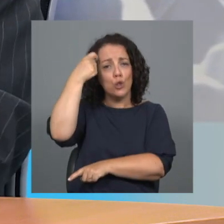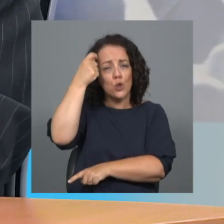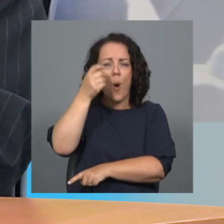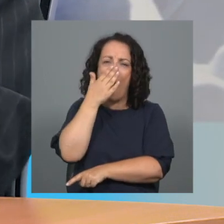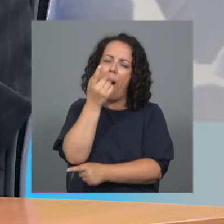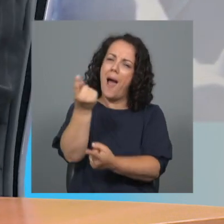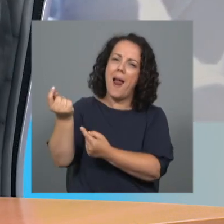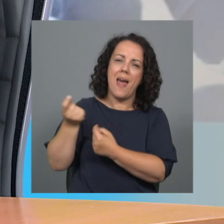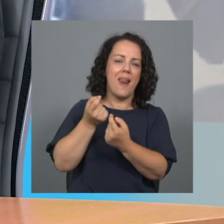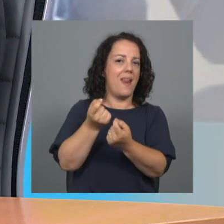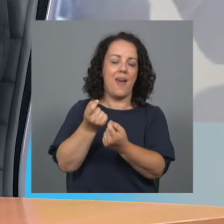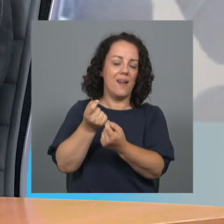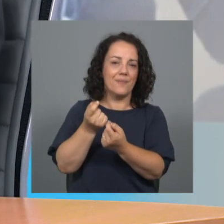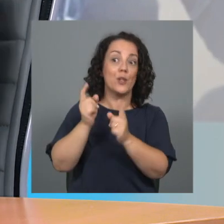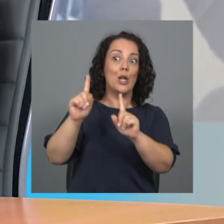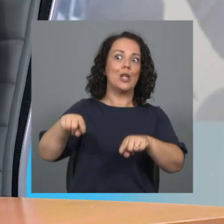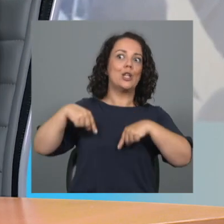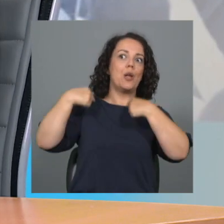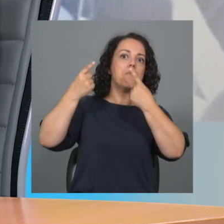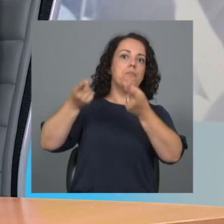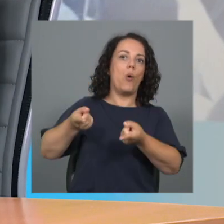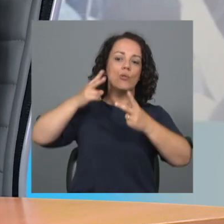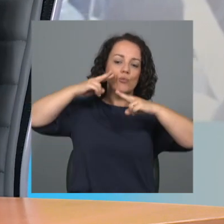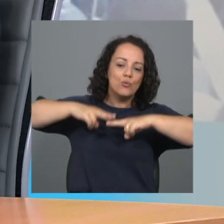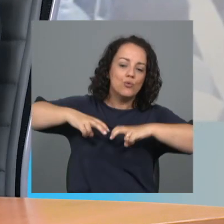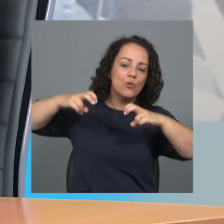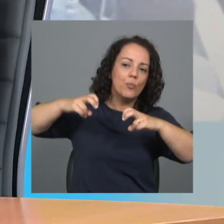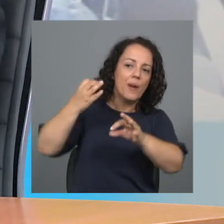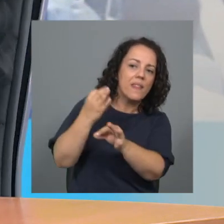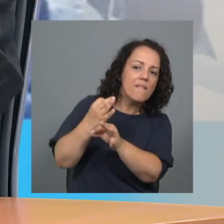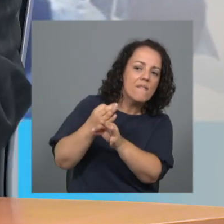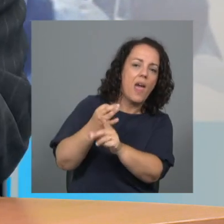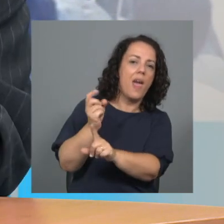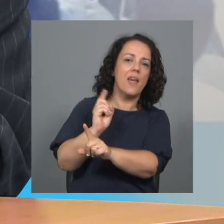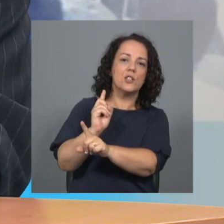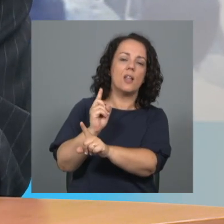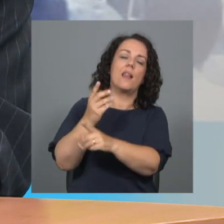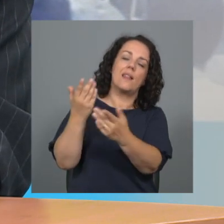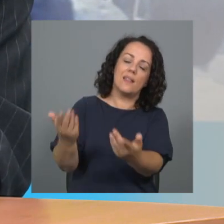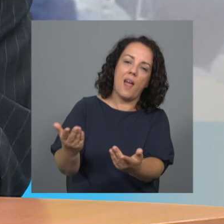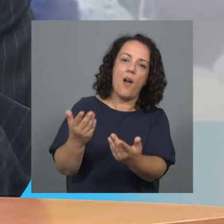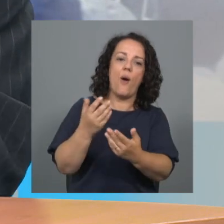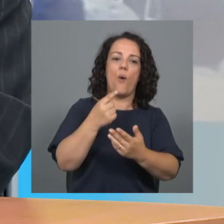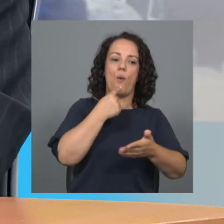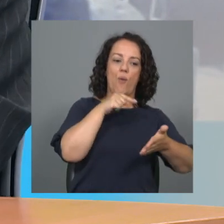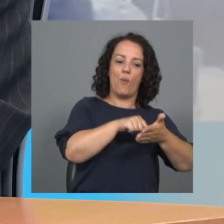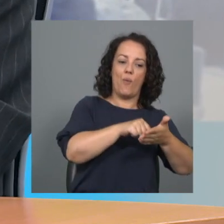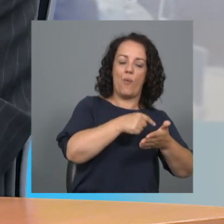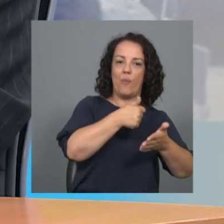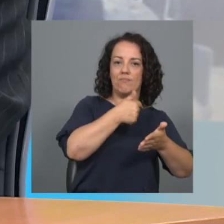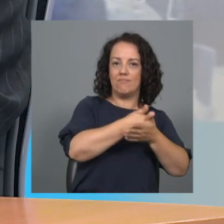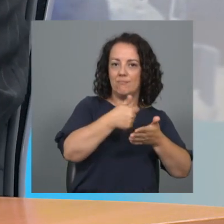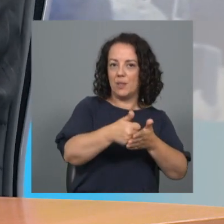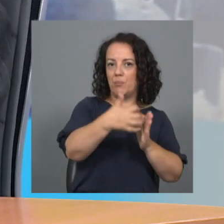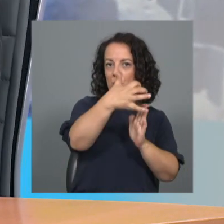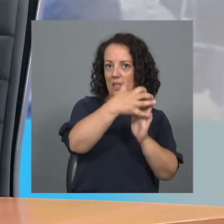austeridade de São João, depois nós não a vemos, não a descobrimos nos motivos festivos. Por isso, as referências ao texto bíblico são importantes.